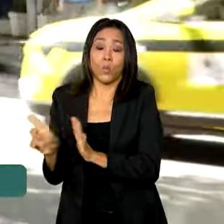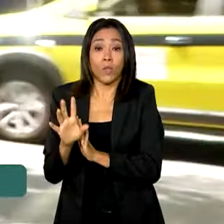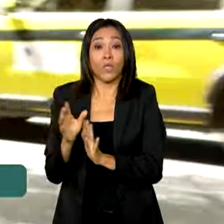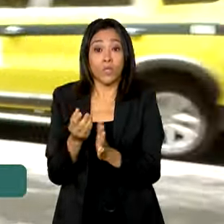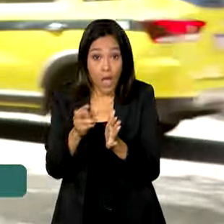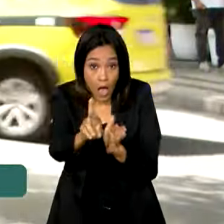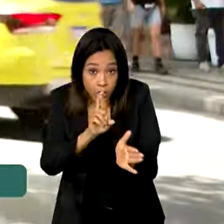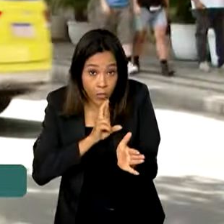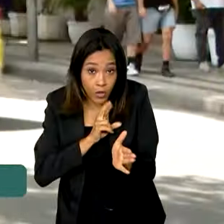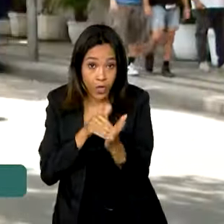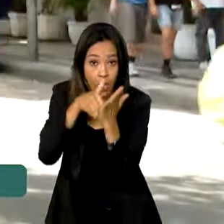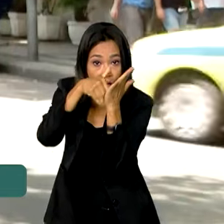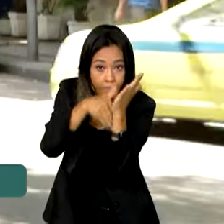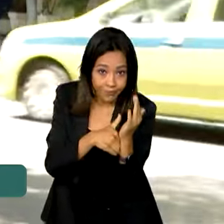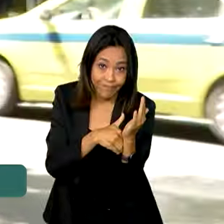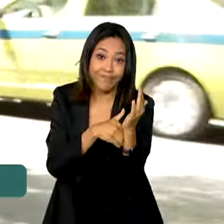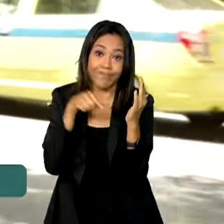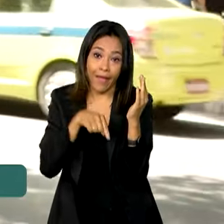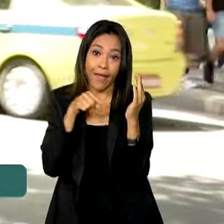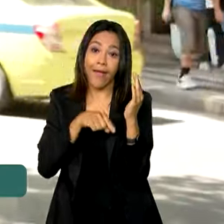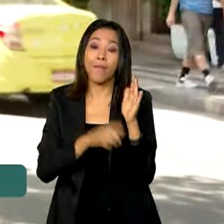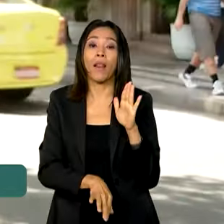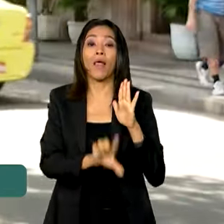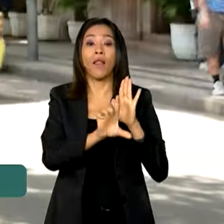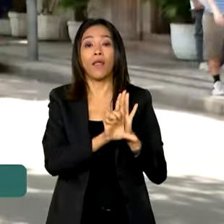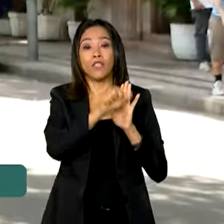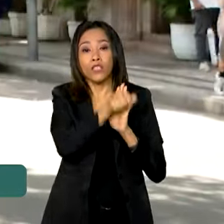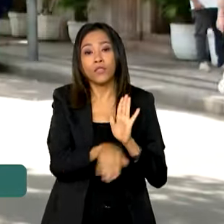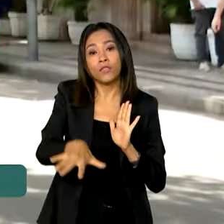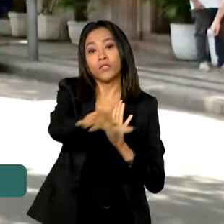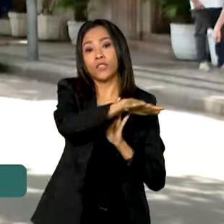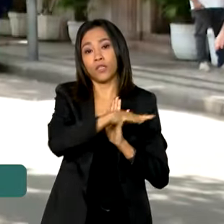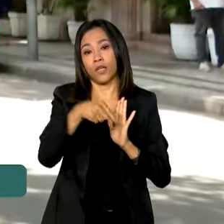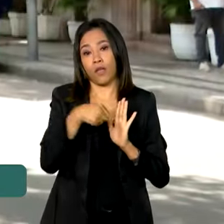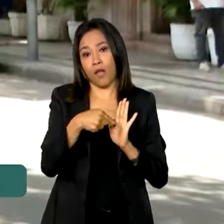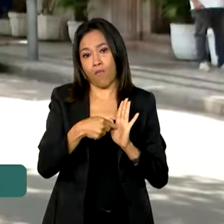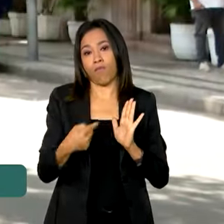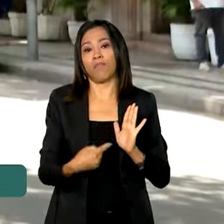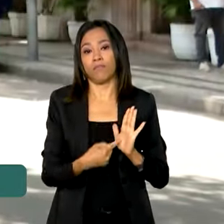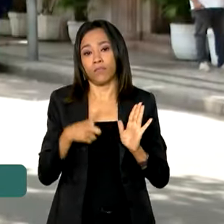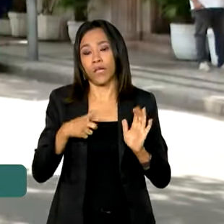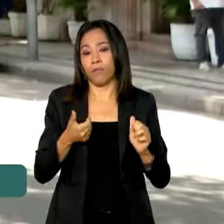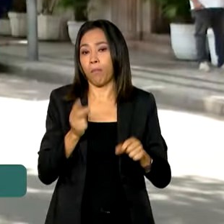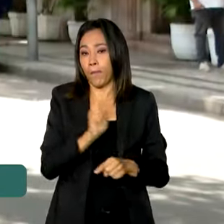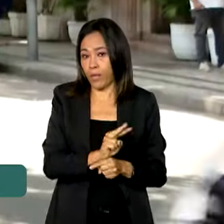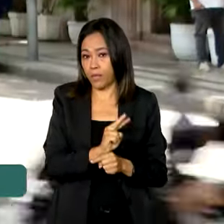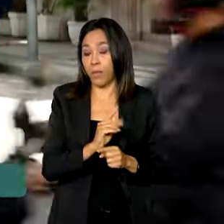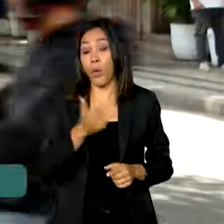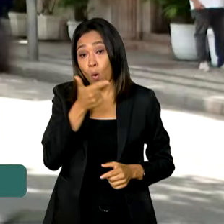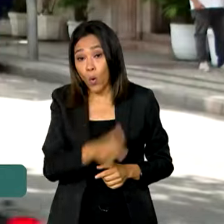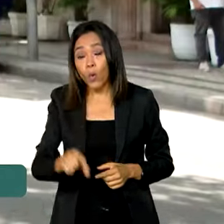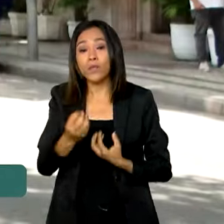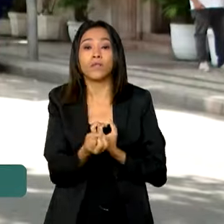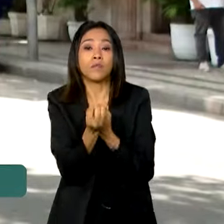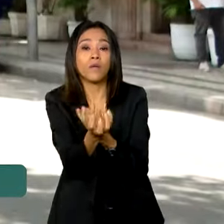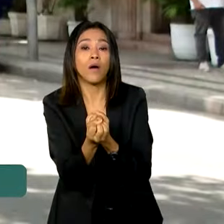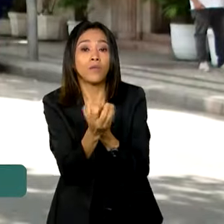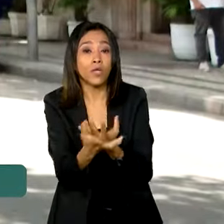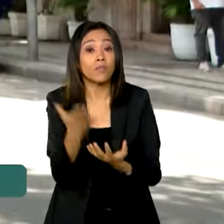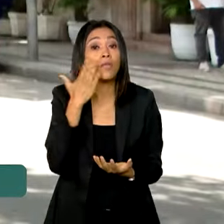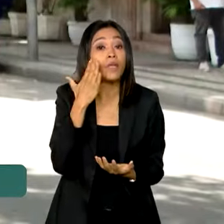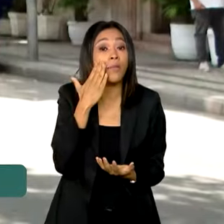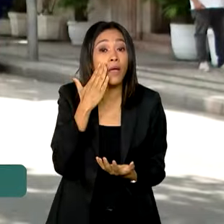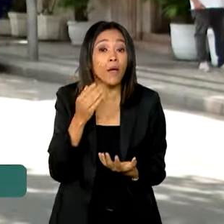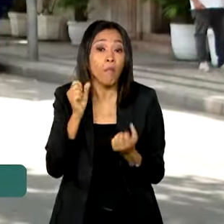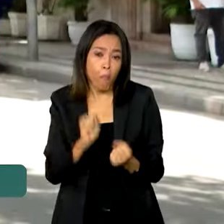confidenciais. O sigilo garantido pela Lei Geral de Proteção de Dados, a LGPD. Outras informações sobre a Vigitel podem ser